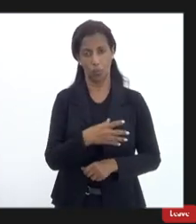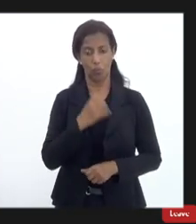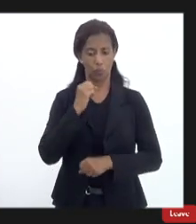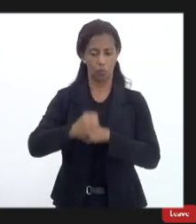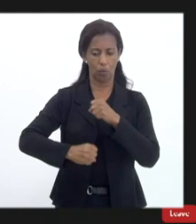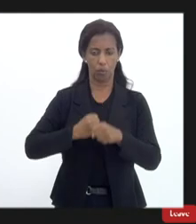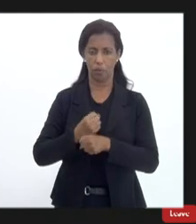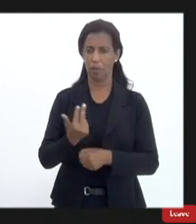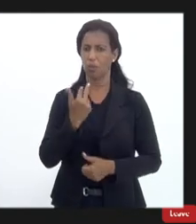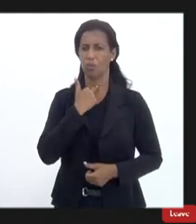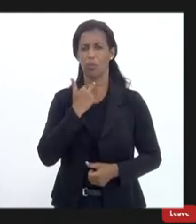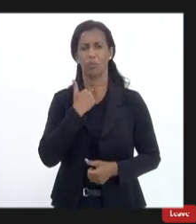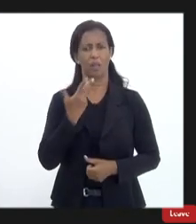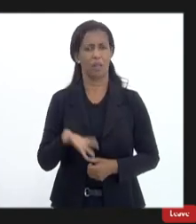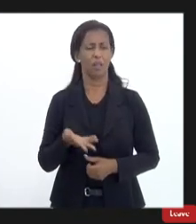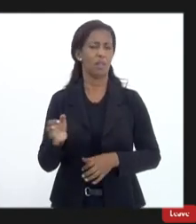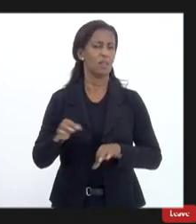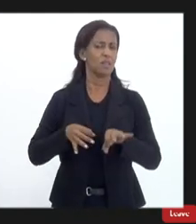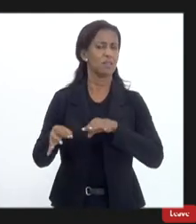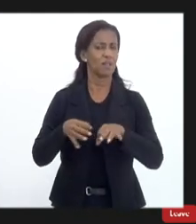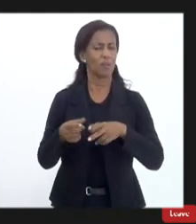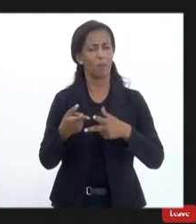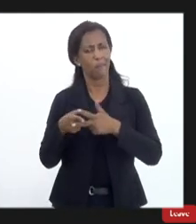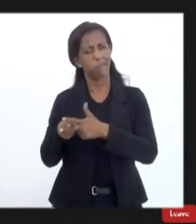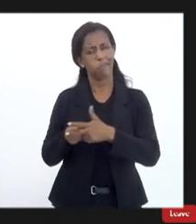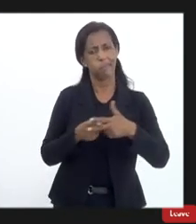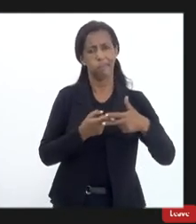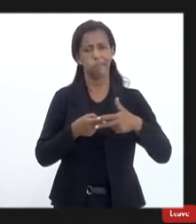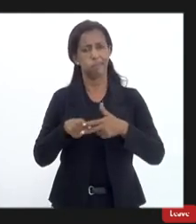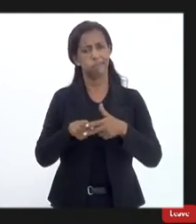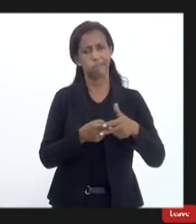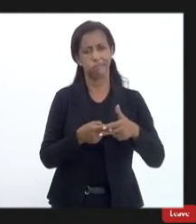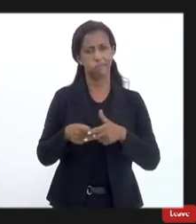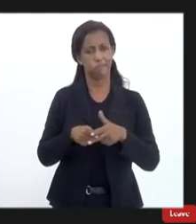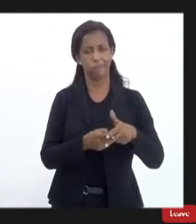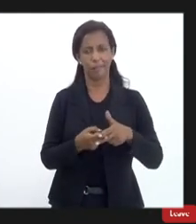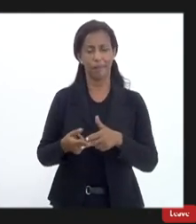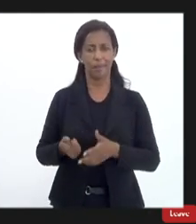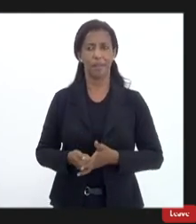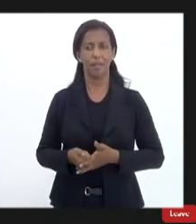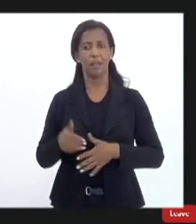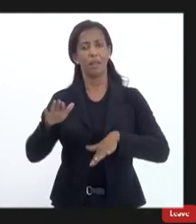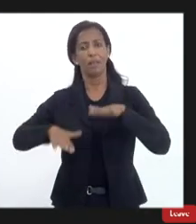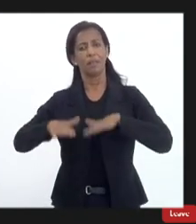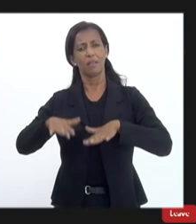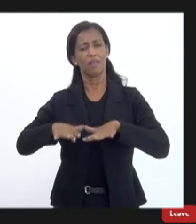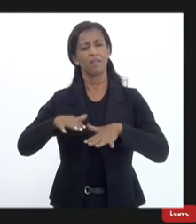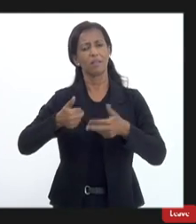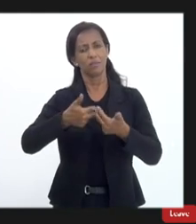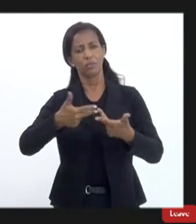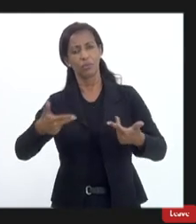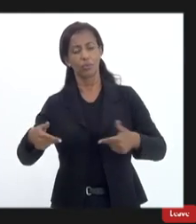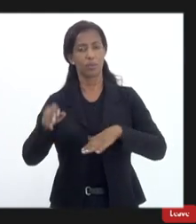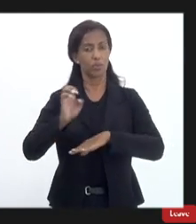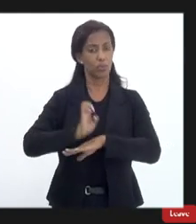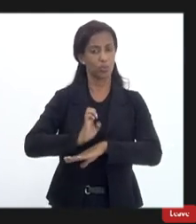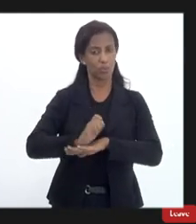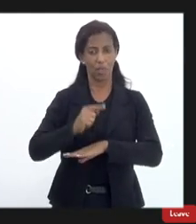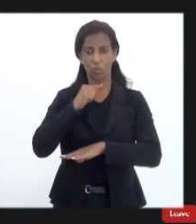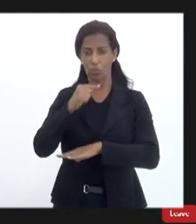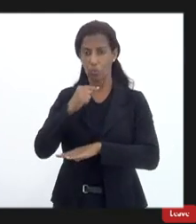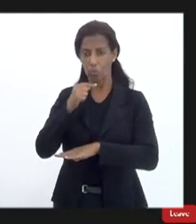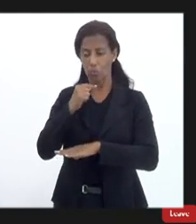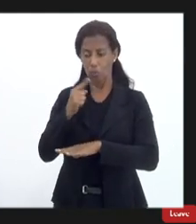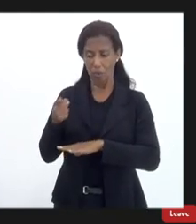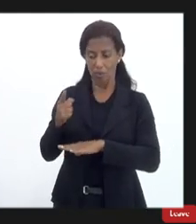nessas condições onde a gente vai ajustando, não é, tantas questões que o Estado não consegue dar